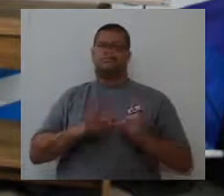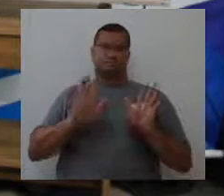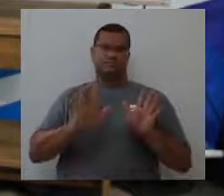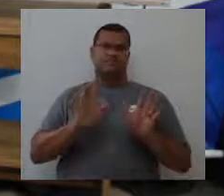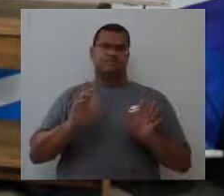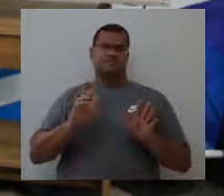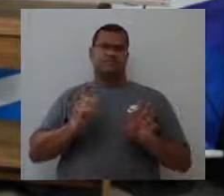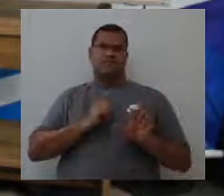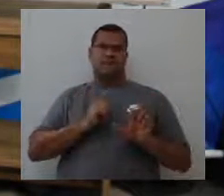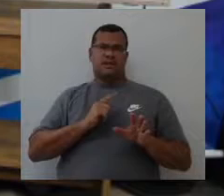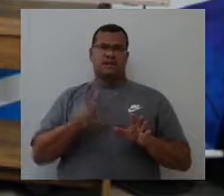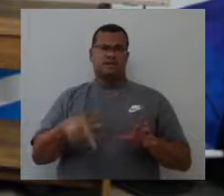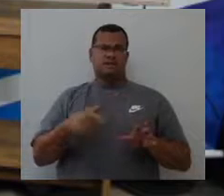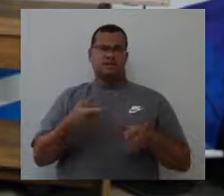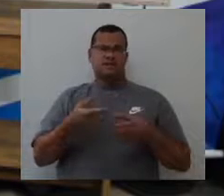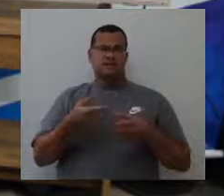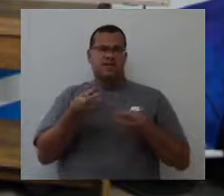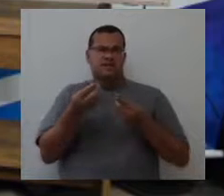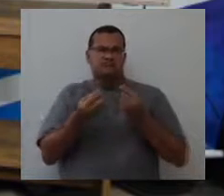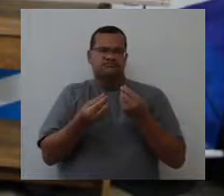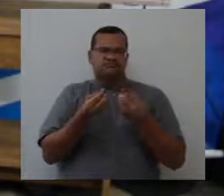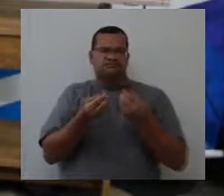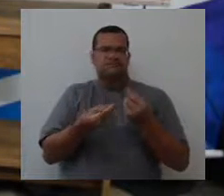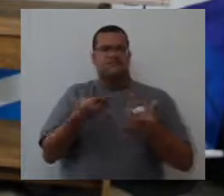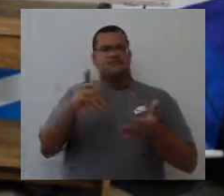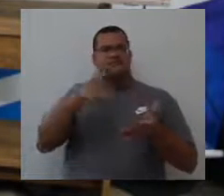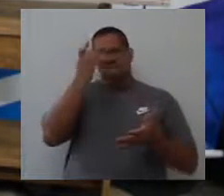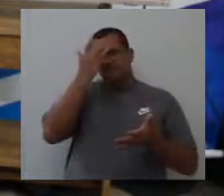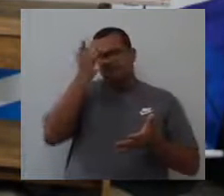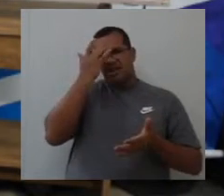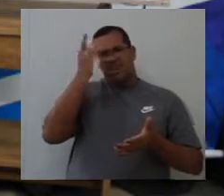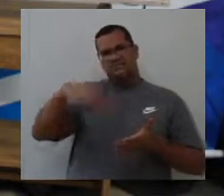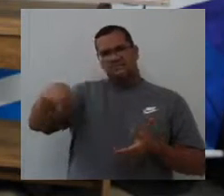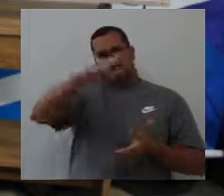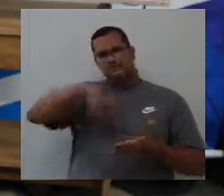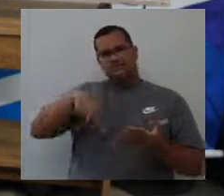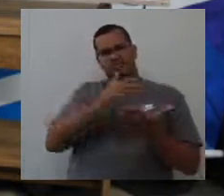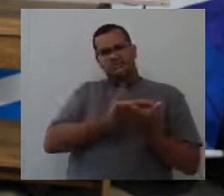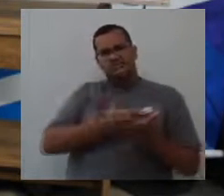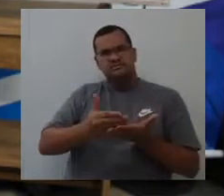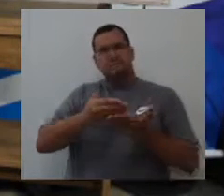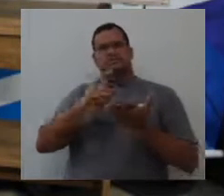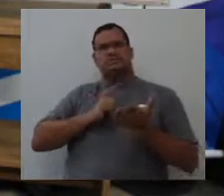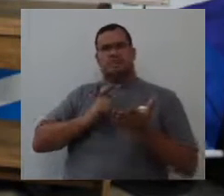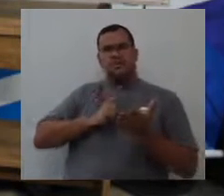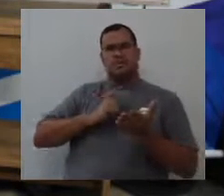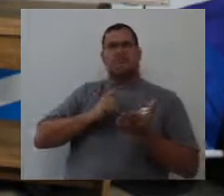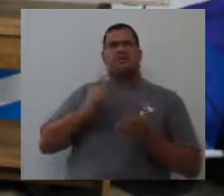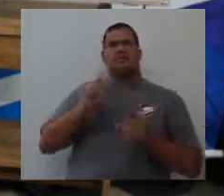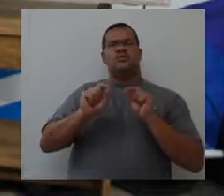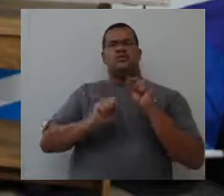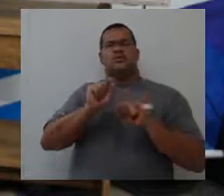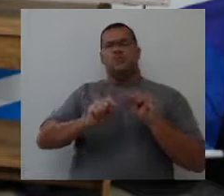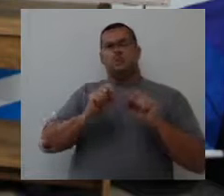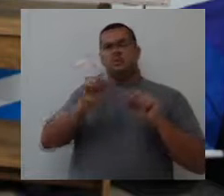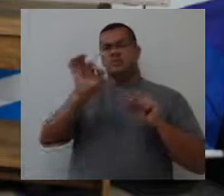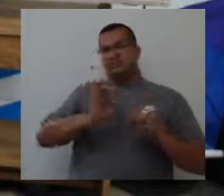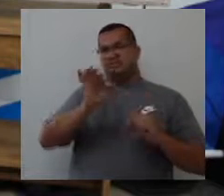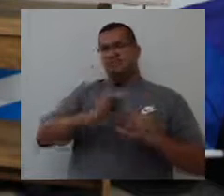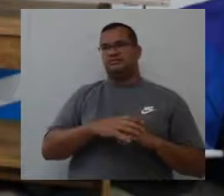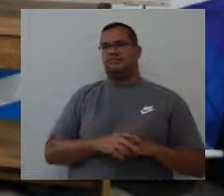está percebendo, é o leitinho, né? É só a parte inicial de introdução para que todo mundo venha acompanhando a ideia de porcentagem. Olha